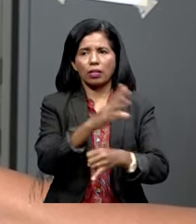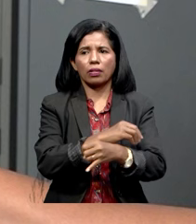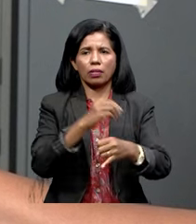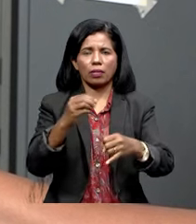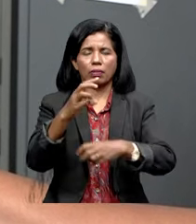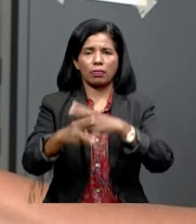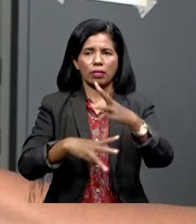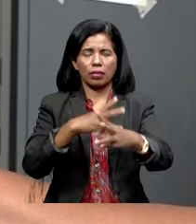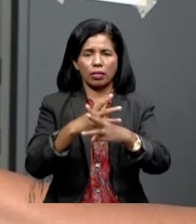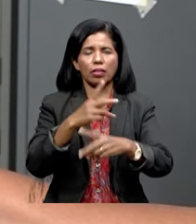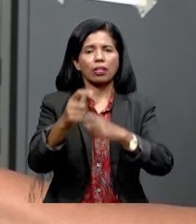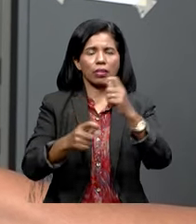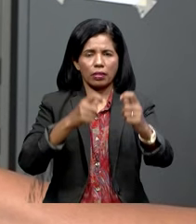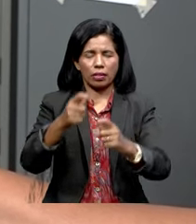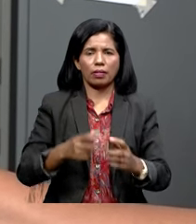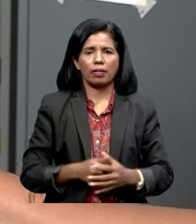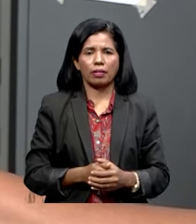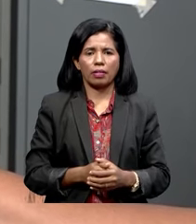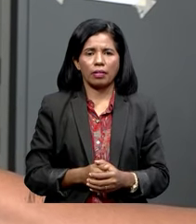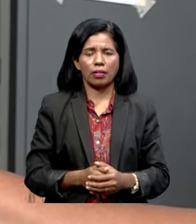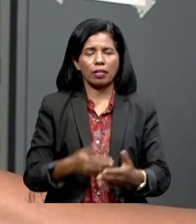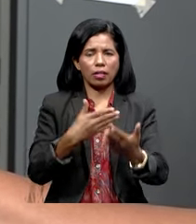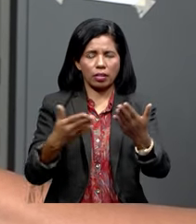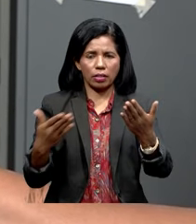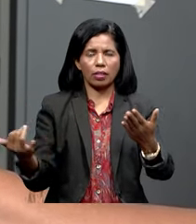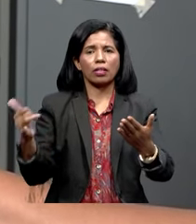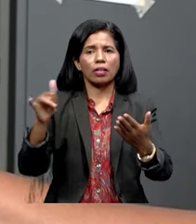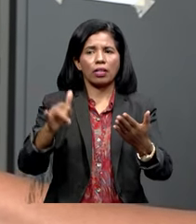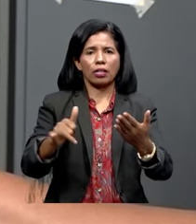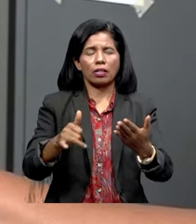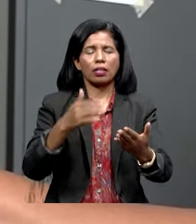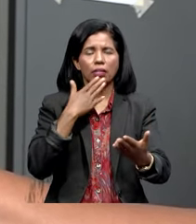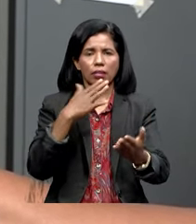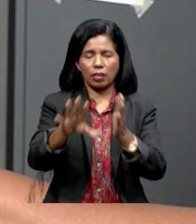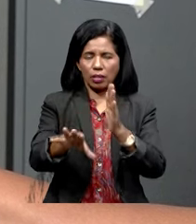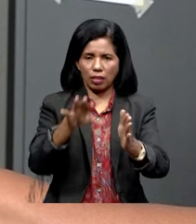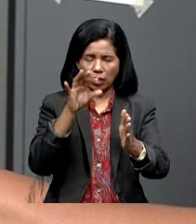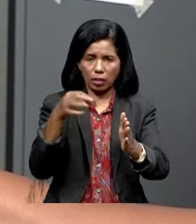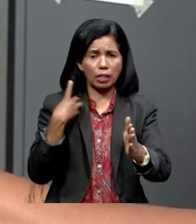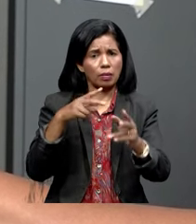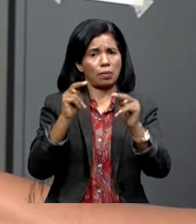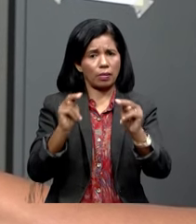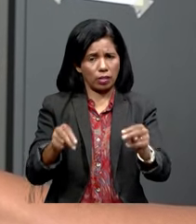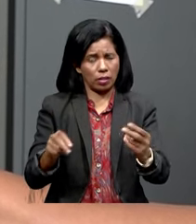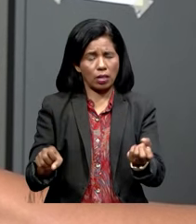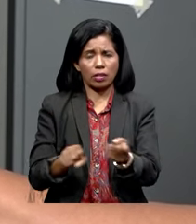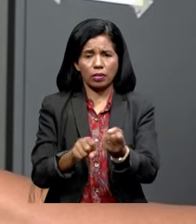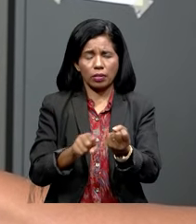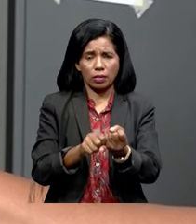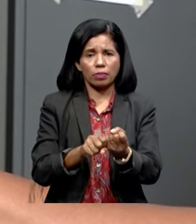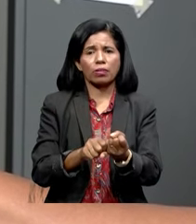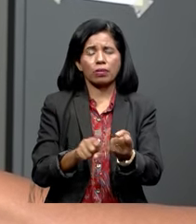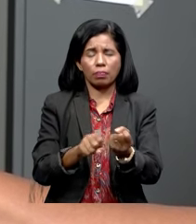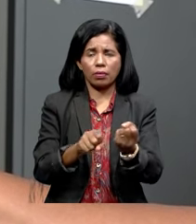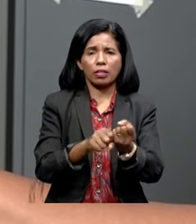mundo de tecnologia. Então, como é sofisticado, então, e temos preciso de apoio técnico, também